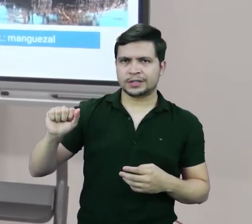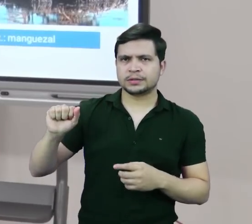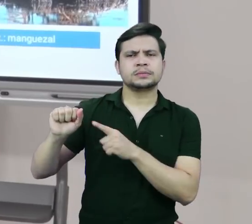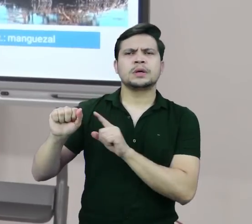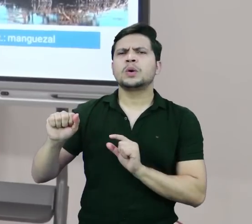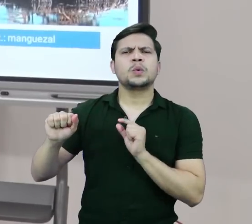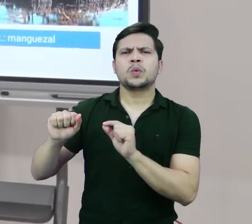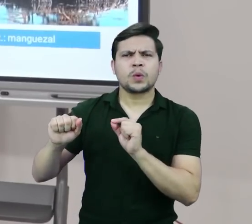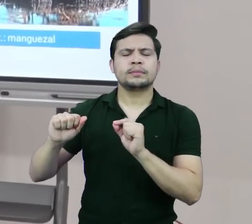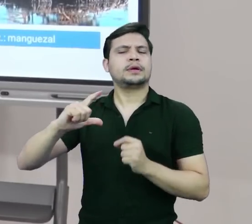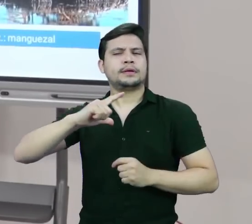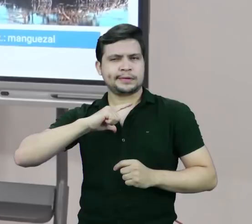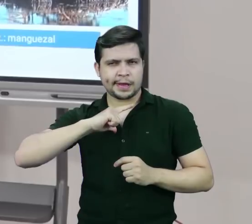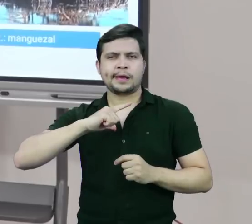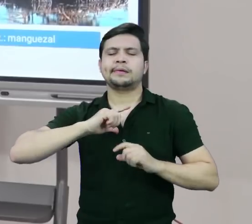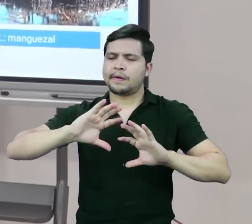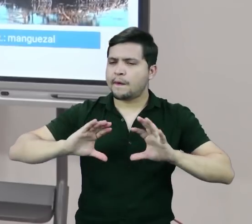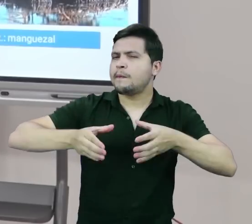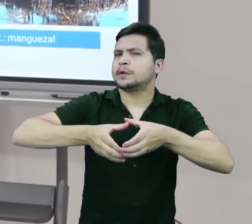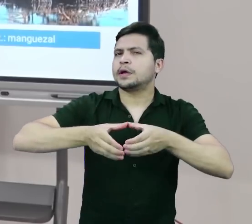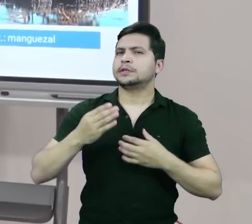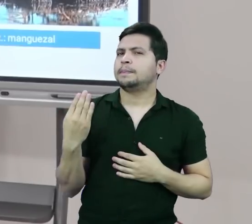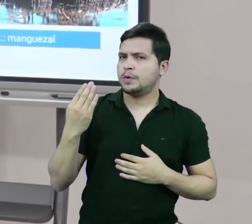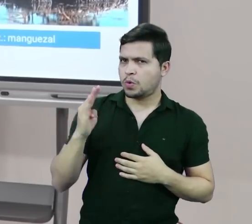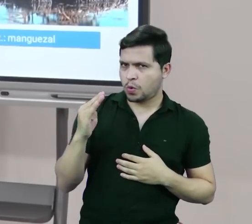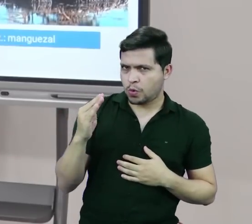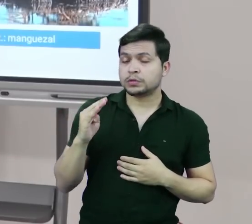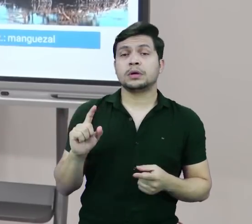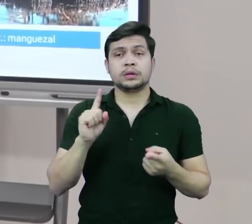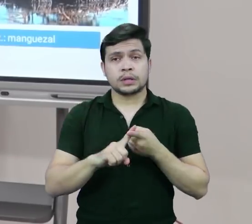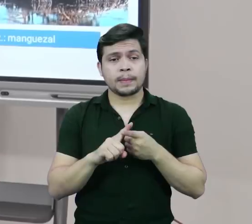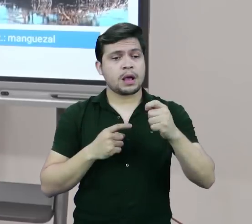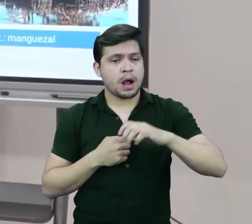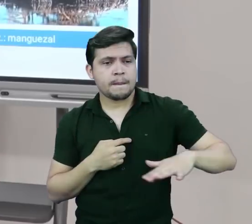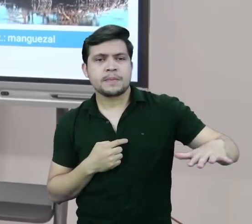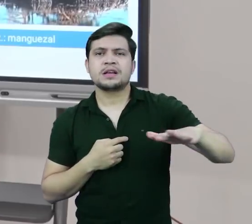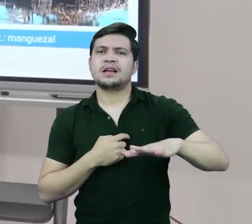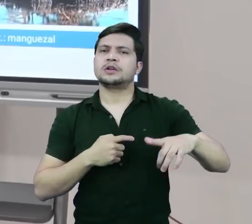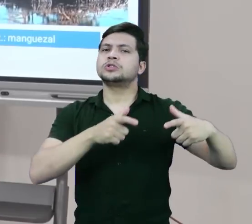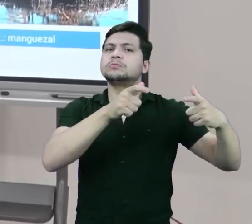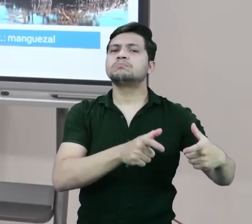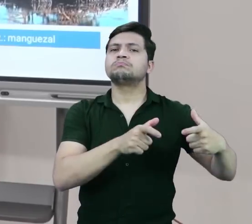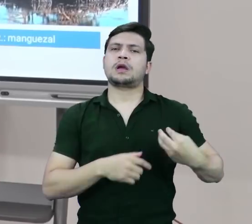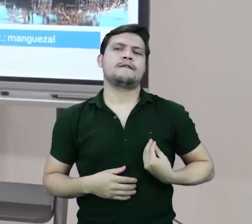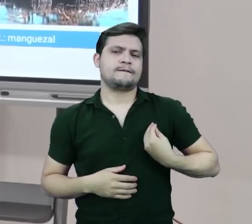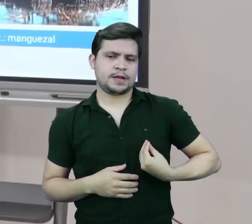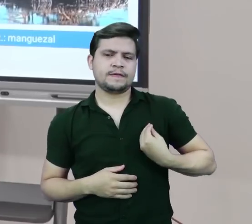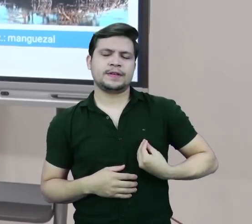vai atrelar tanto a comunidade, né, biológica, quanto o ambiente onde esses seres vivos vivem,